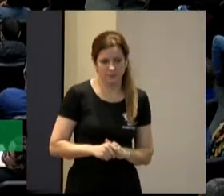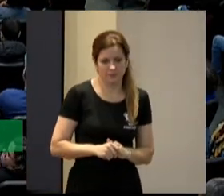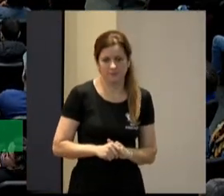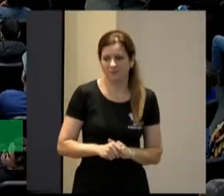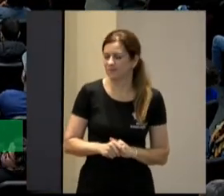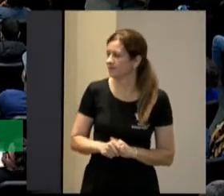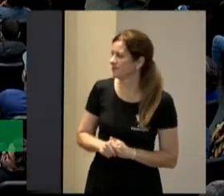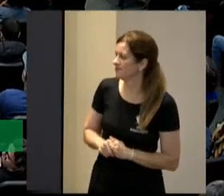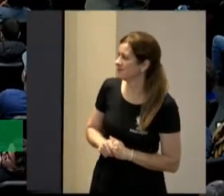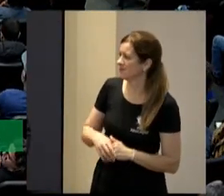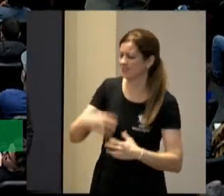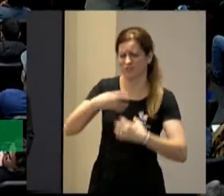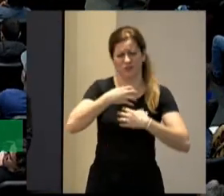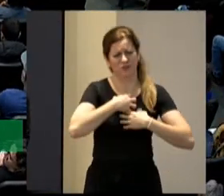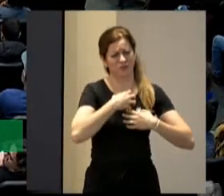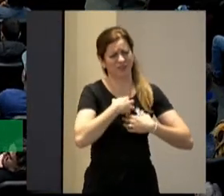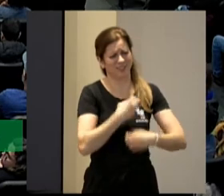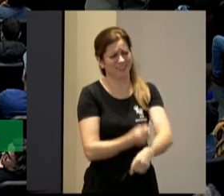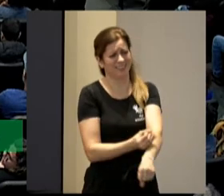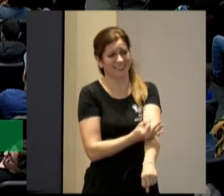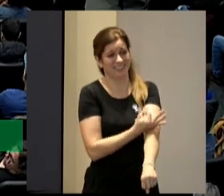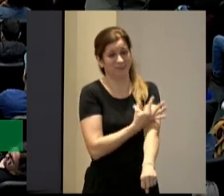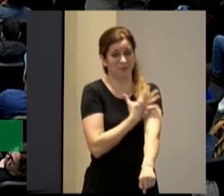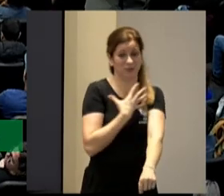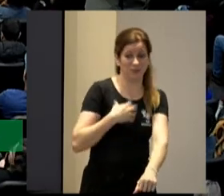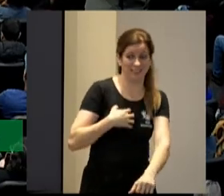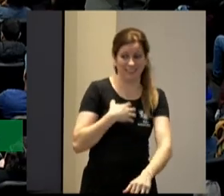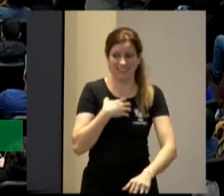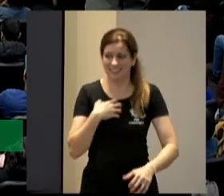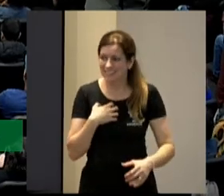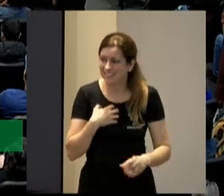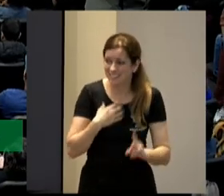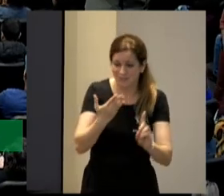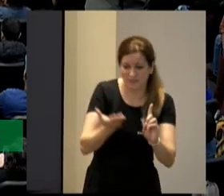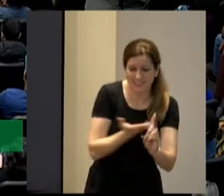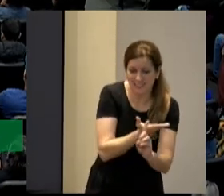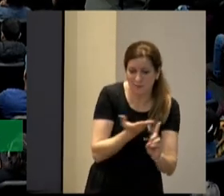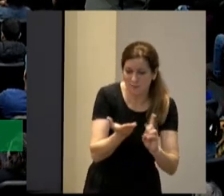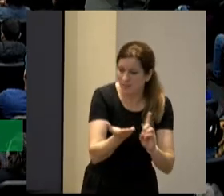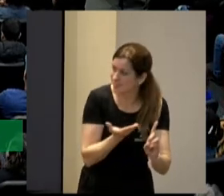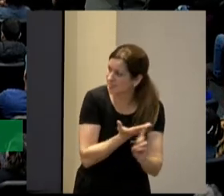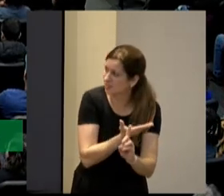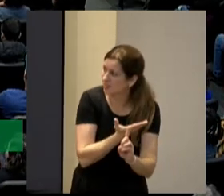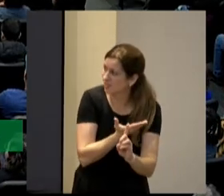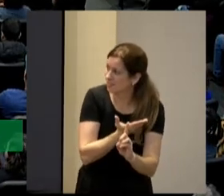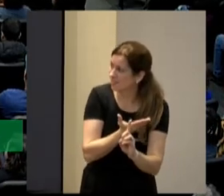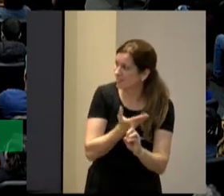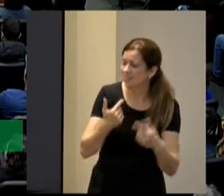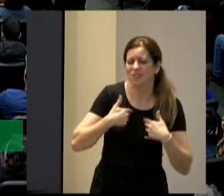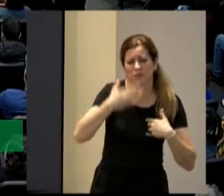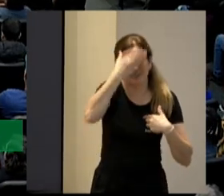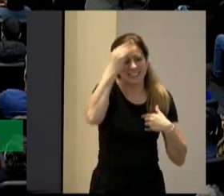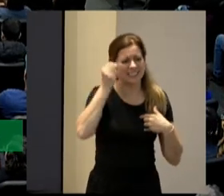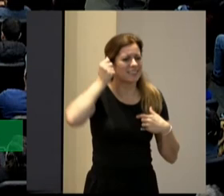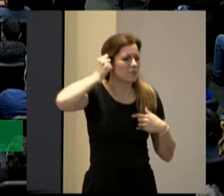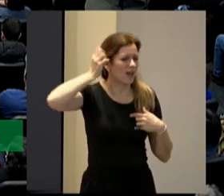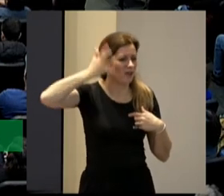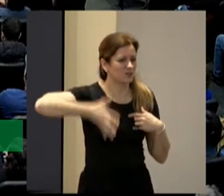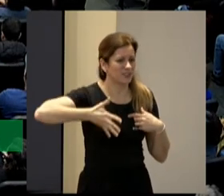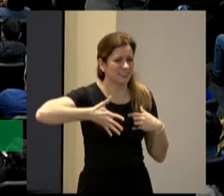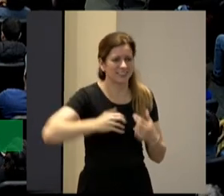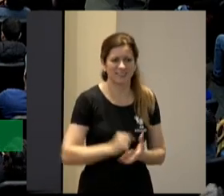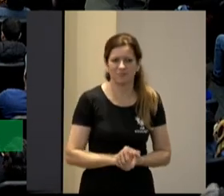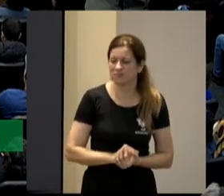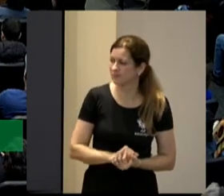Eu fiquei tão emocionada que eu ia fazer a mediação dessa mesa que sequer me autodescrevi. Né?